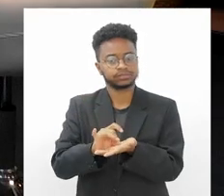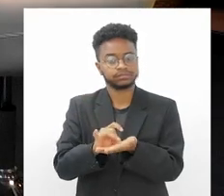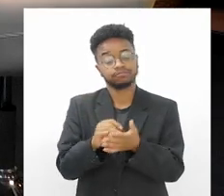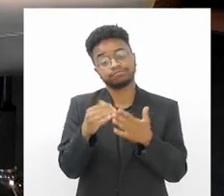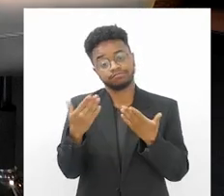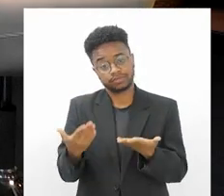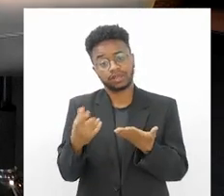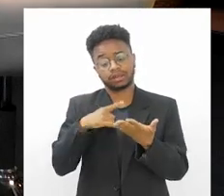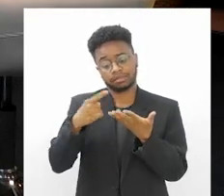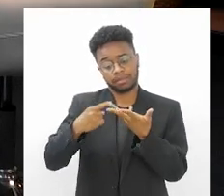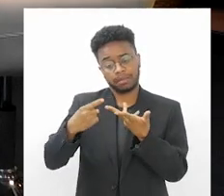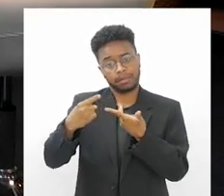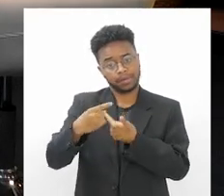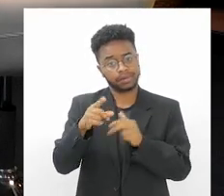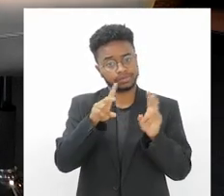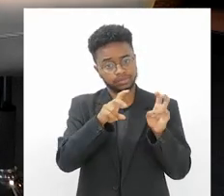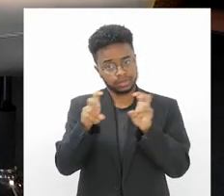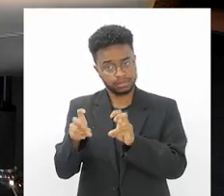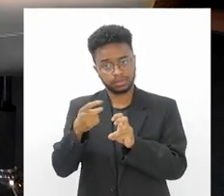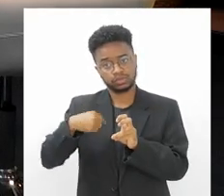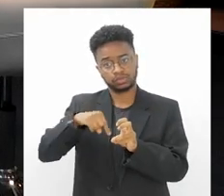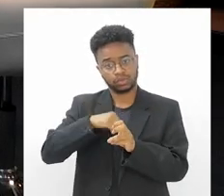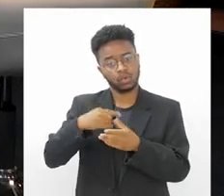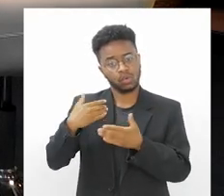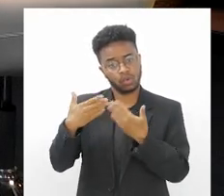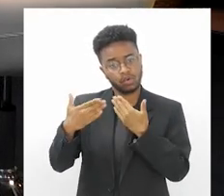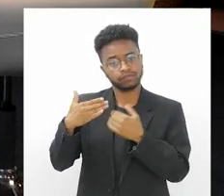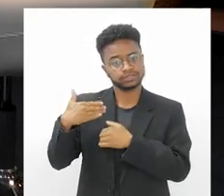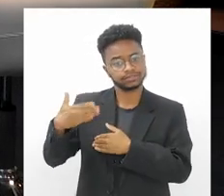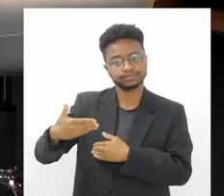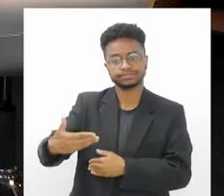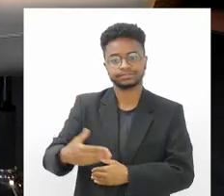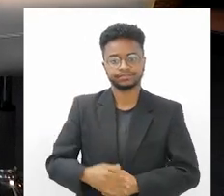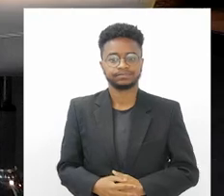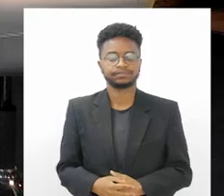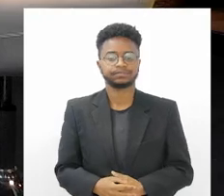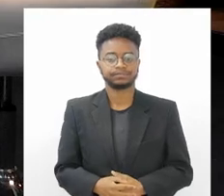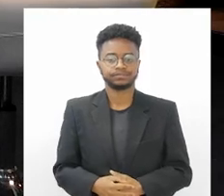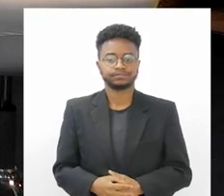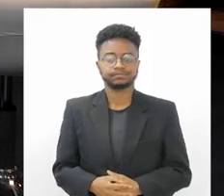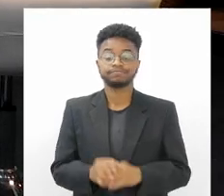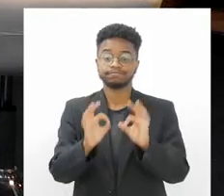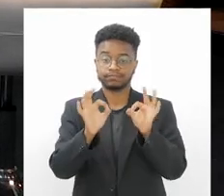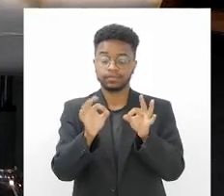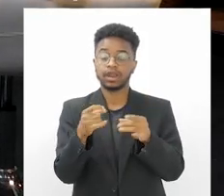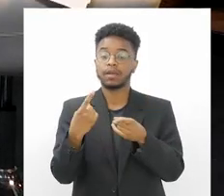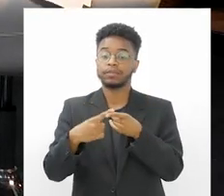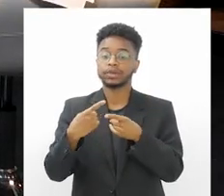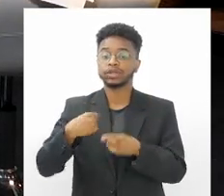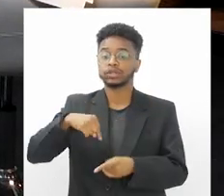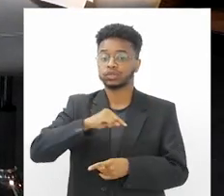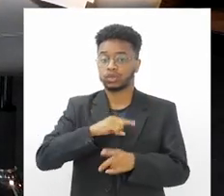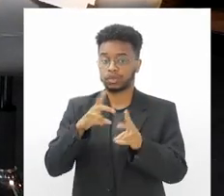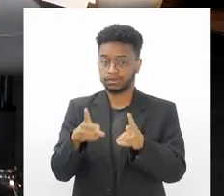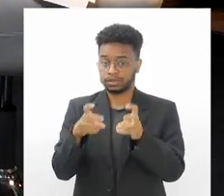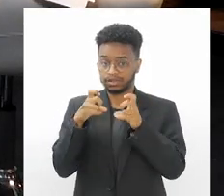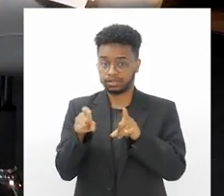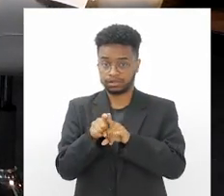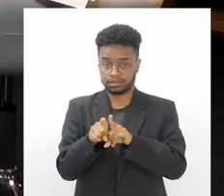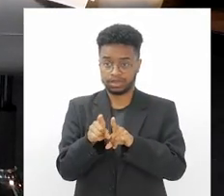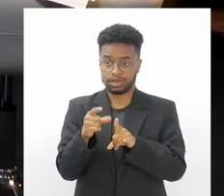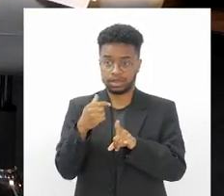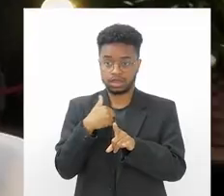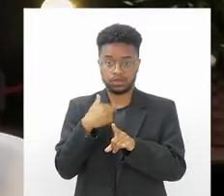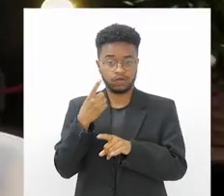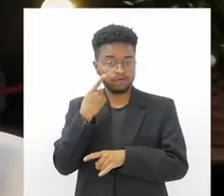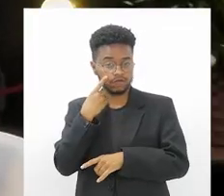Né? Então tem todas essas questões e a gente vai conversando mais sobre isso ao longo Com do certeza. Programa. Porque o que a gente vê e o que eu